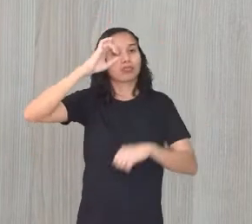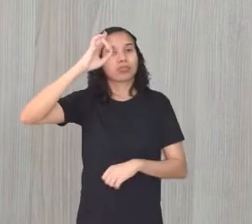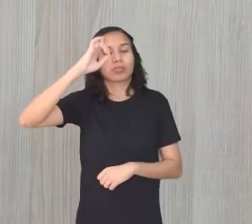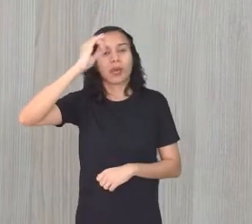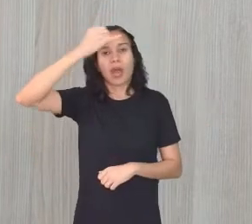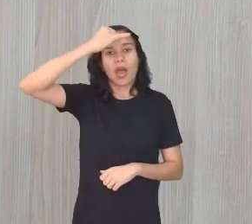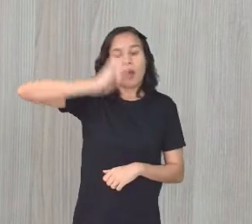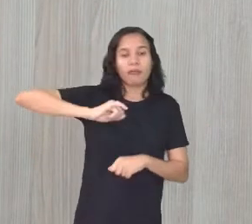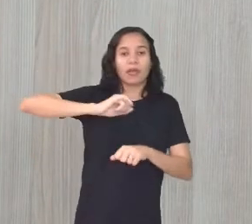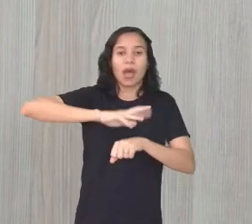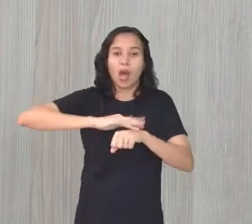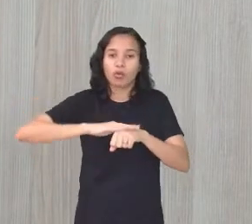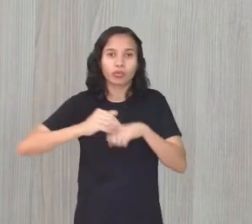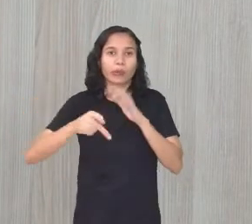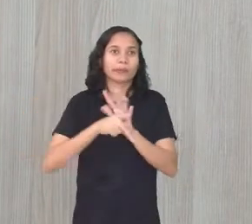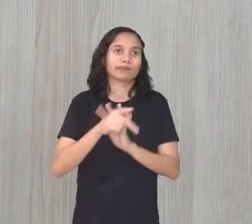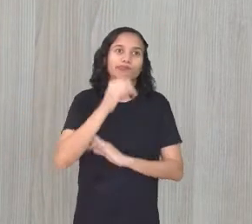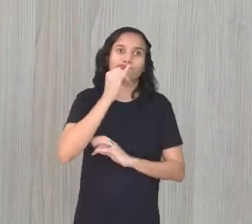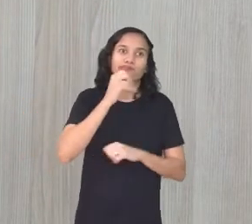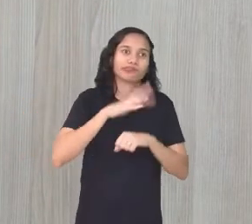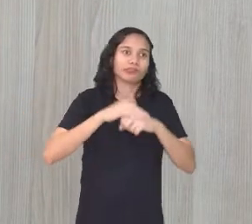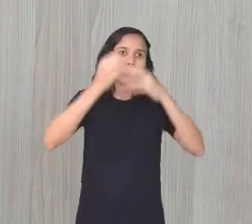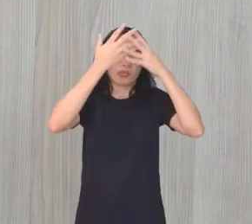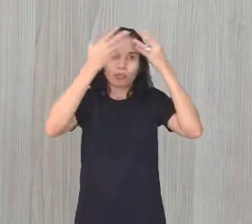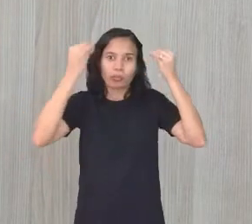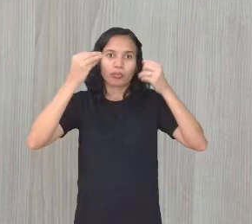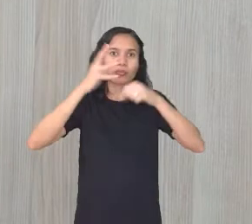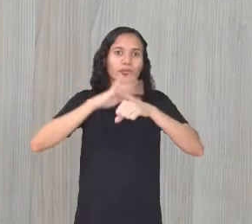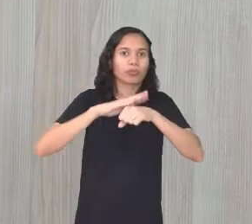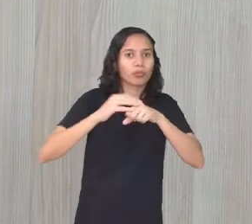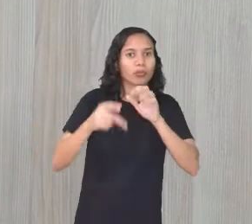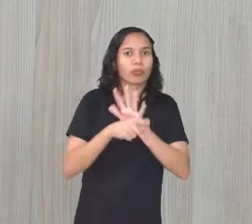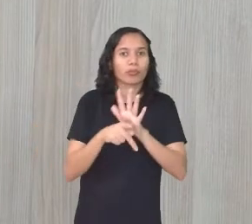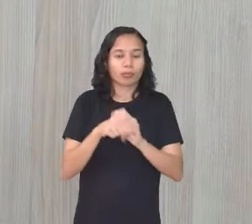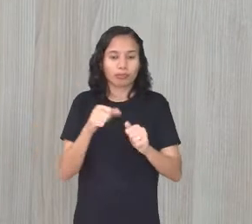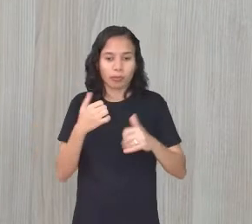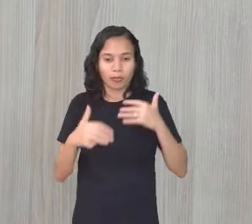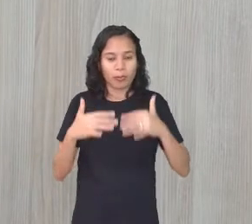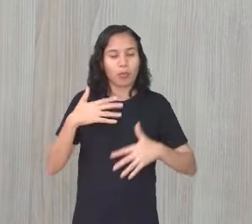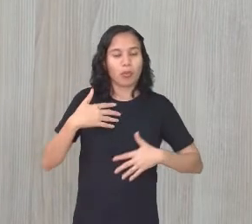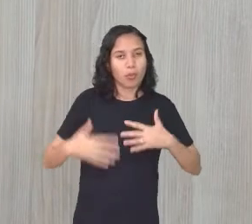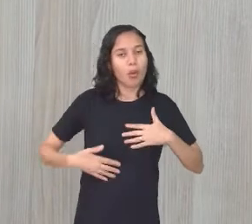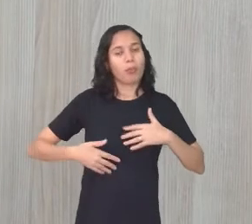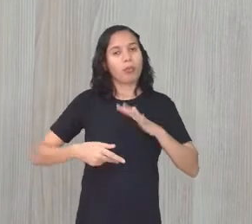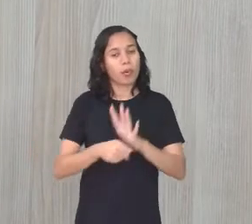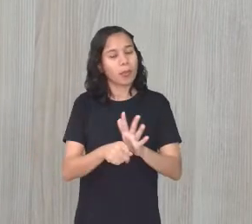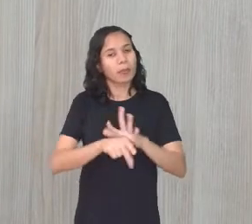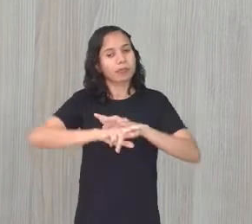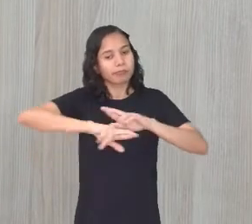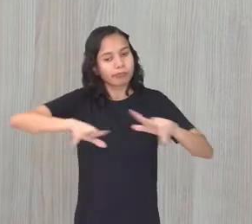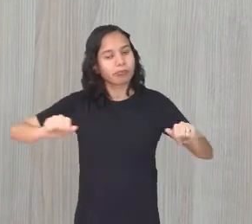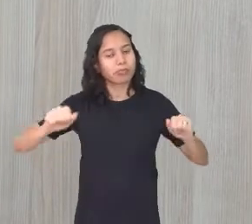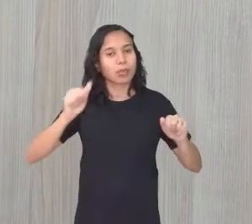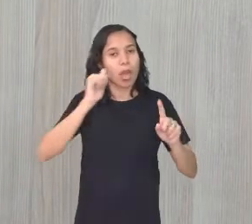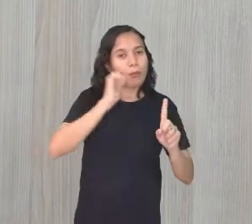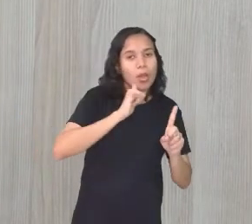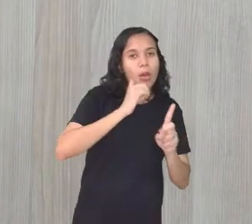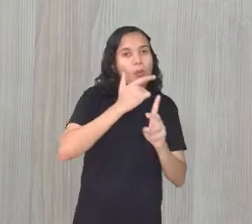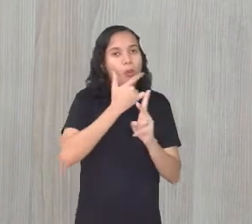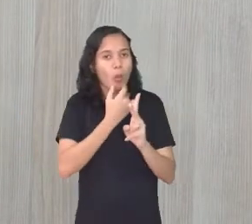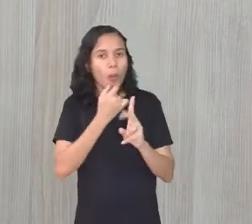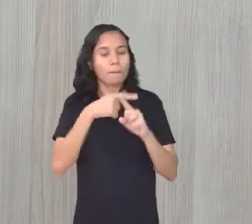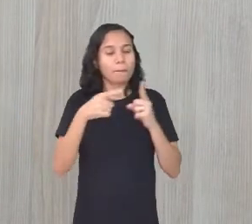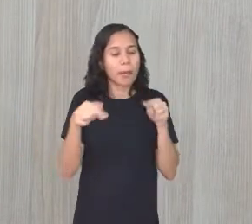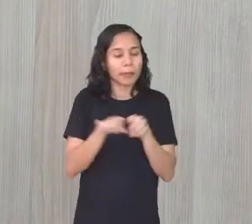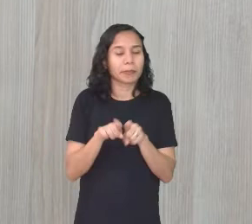de Parkinson, vai evitar Alzheimer, que atinge homens e atinge mulheres também, né? Então, é importante que a gente tenha tanto a questão